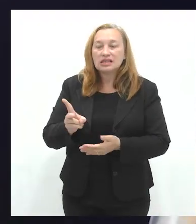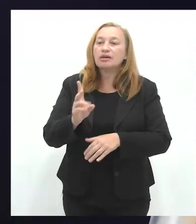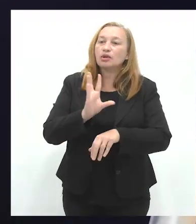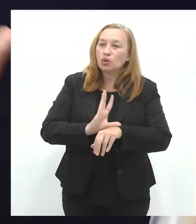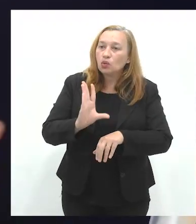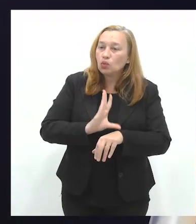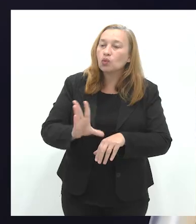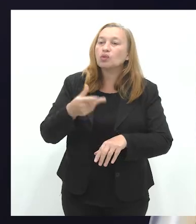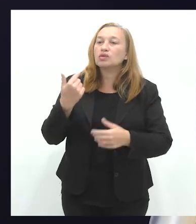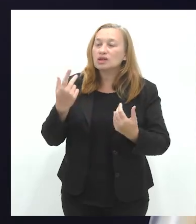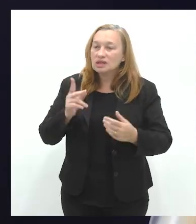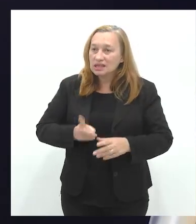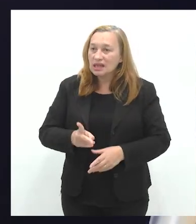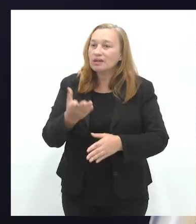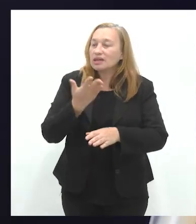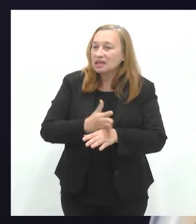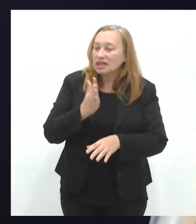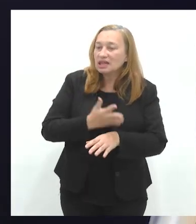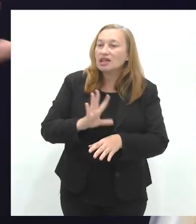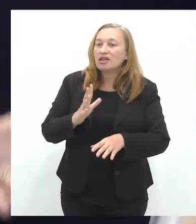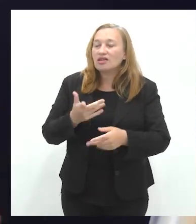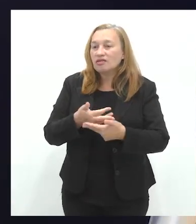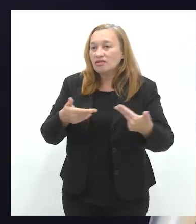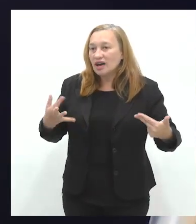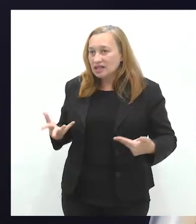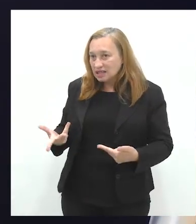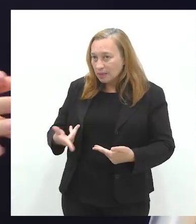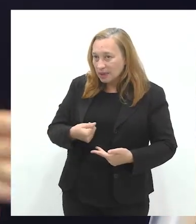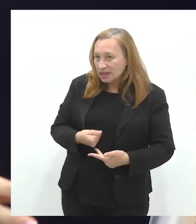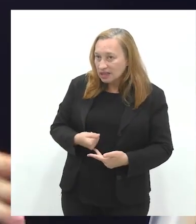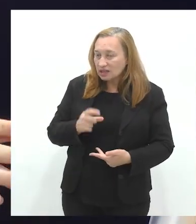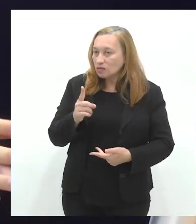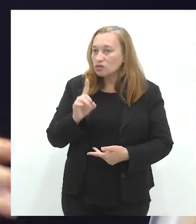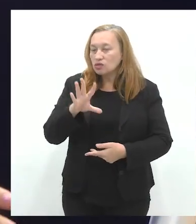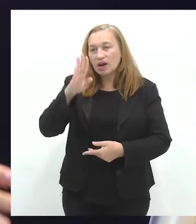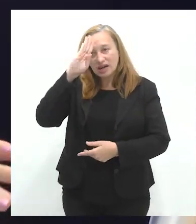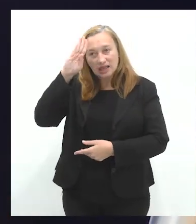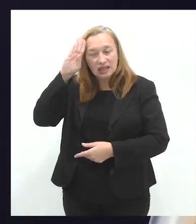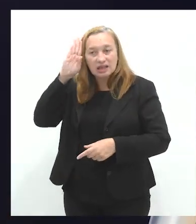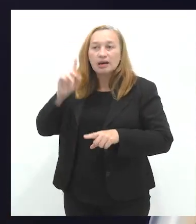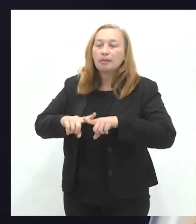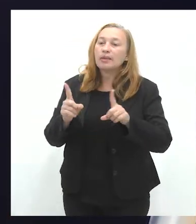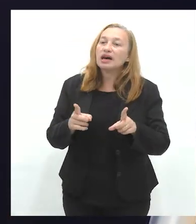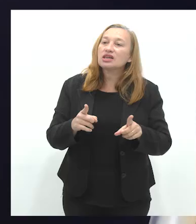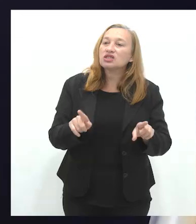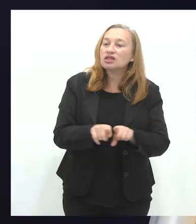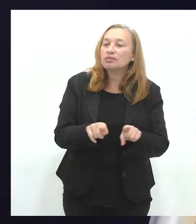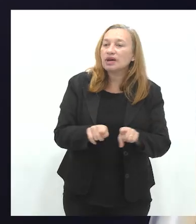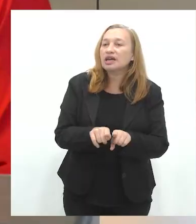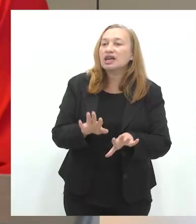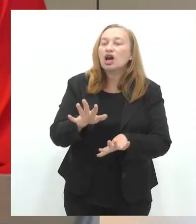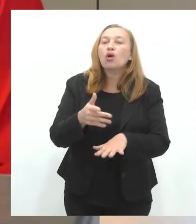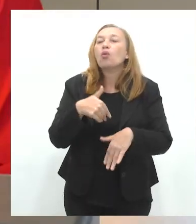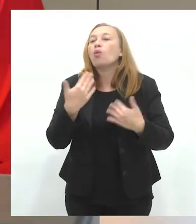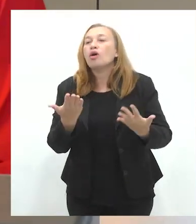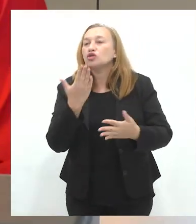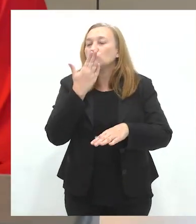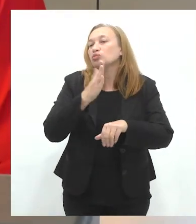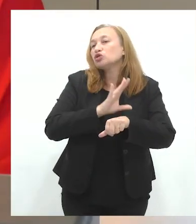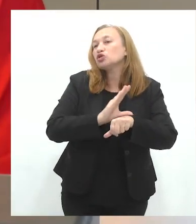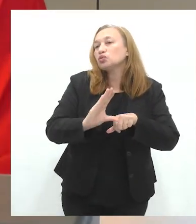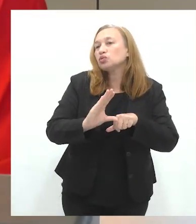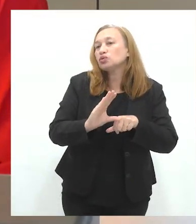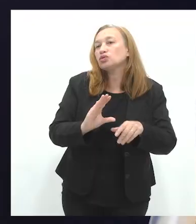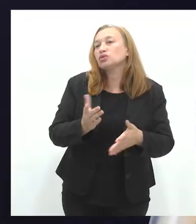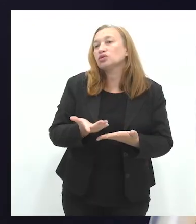cursos, sempre treinando, entre várias habilidades, não só nas habilidades acadêmicas, E mas nas que habilidades tipo de cursos, por emocionais. exemplo, que você